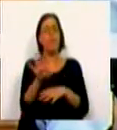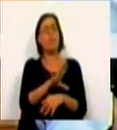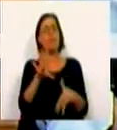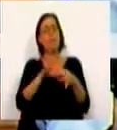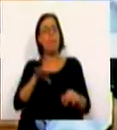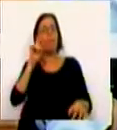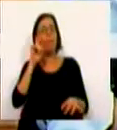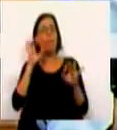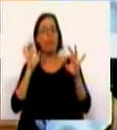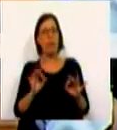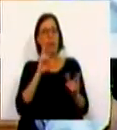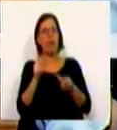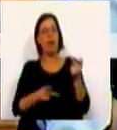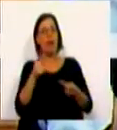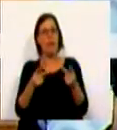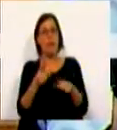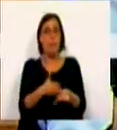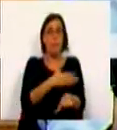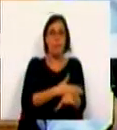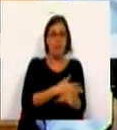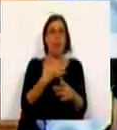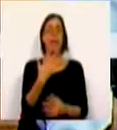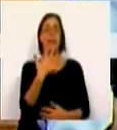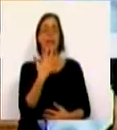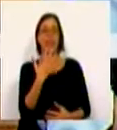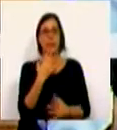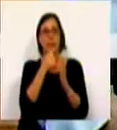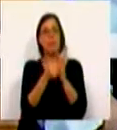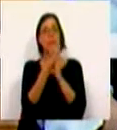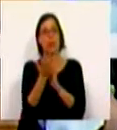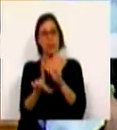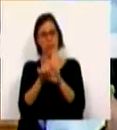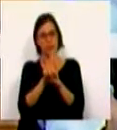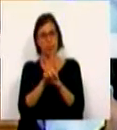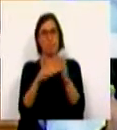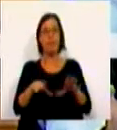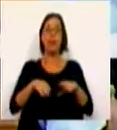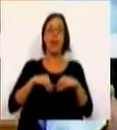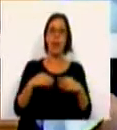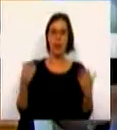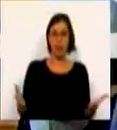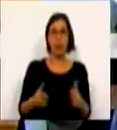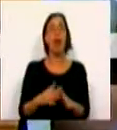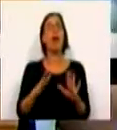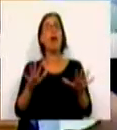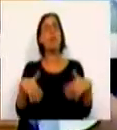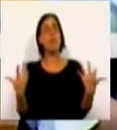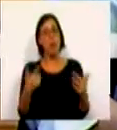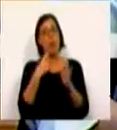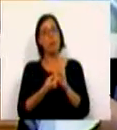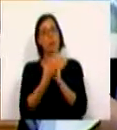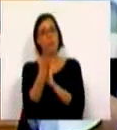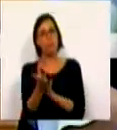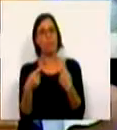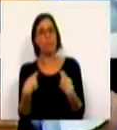mecanismos que garantam uma avaliação prévia e rigorosa das medidas legislativas a adotar e que permitam quantificar